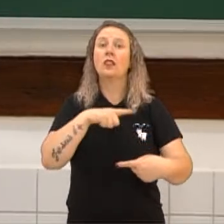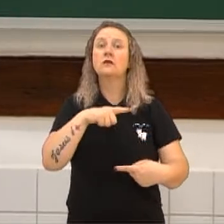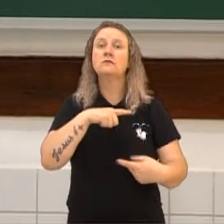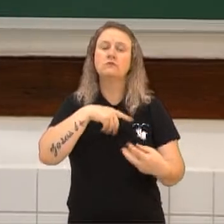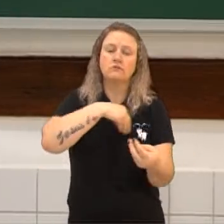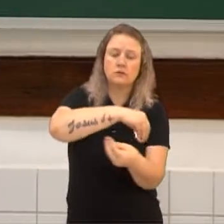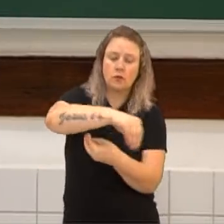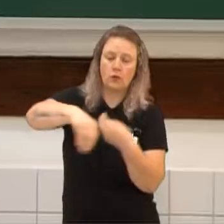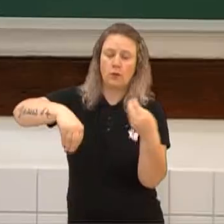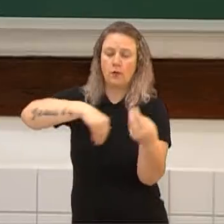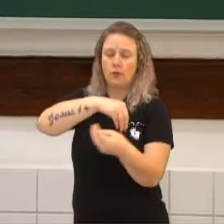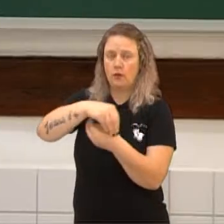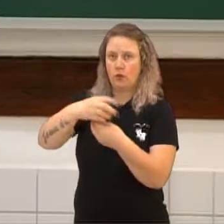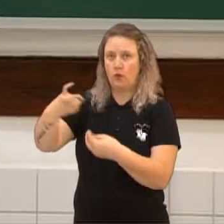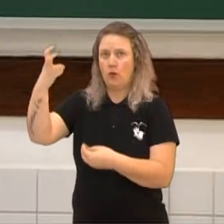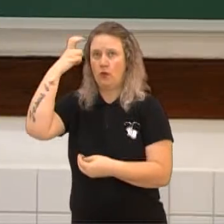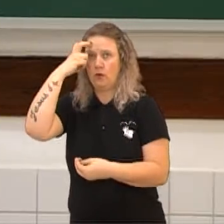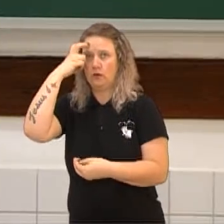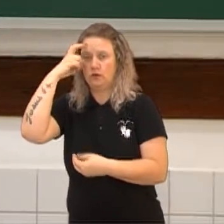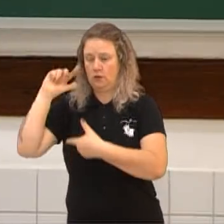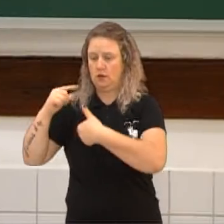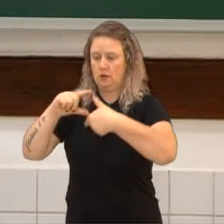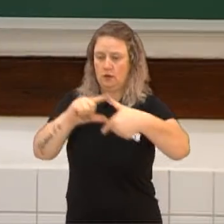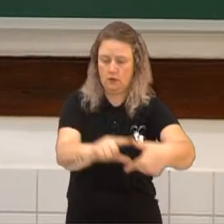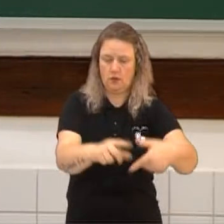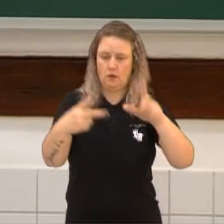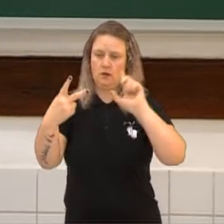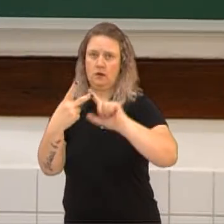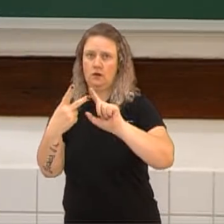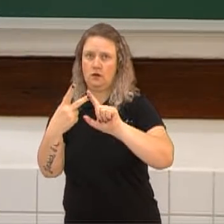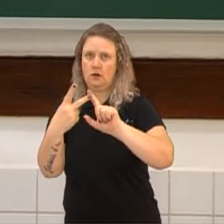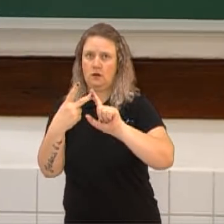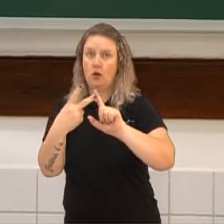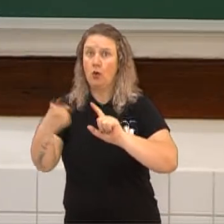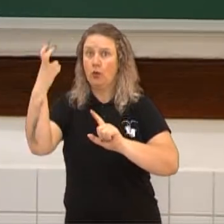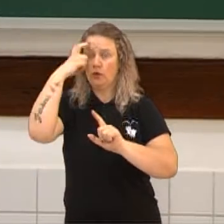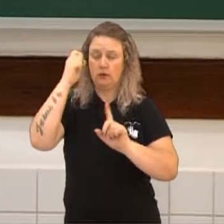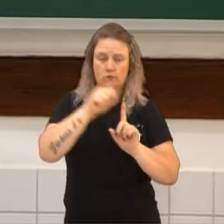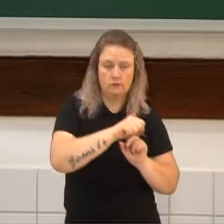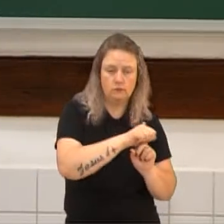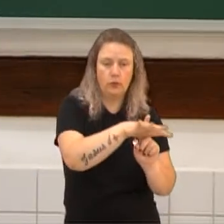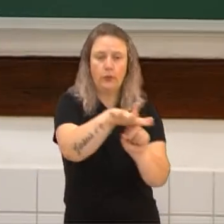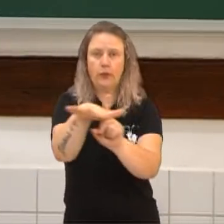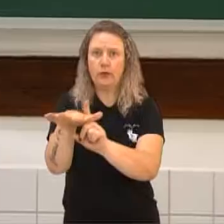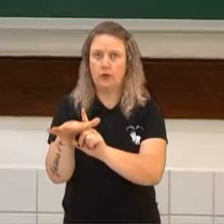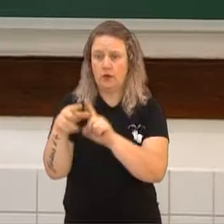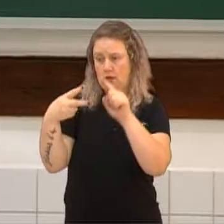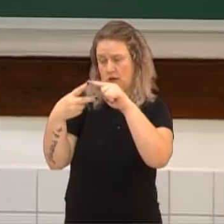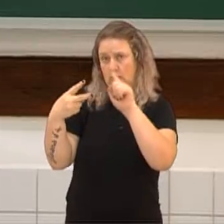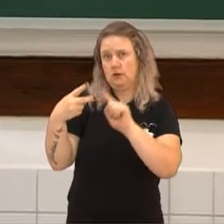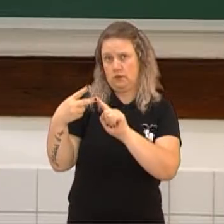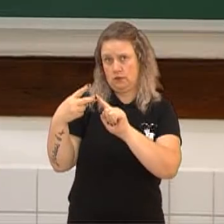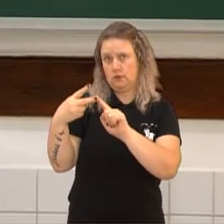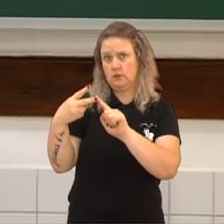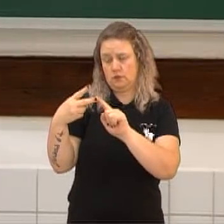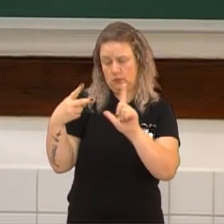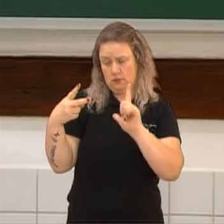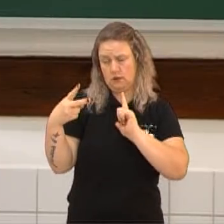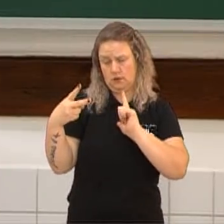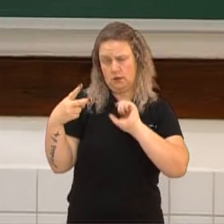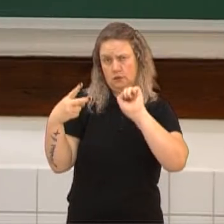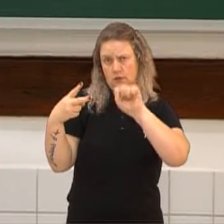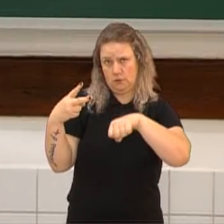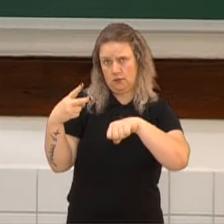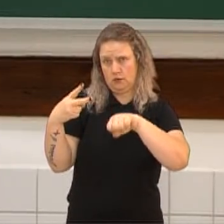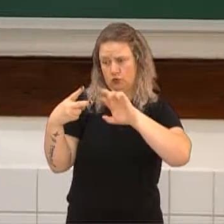aí entre as culturas eruditas e a cultura popular. Por isso que as duas existem, elas são diferentes,